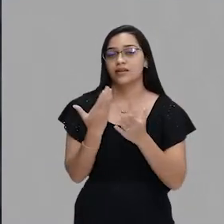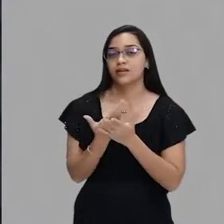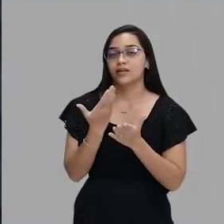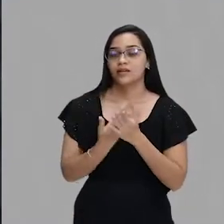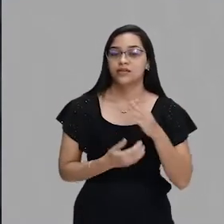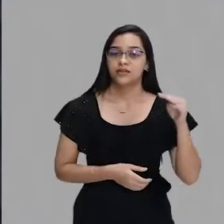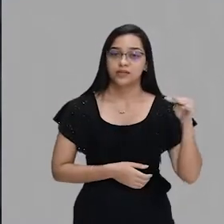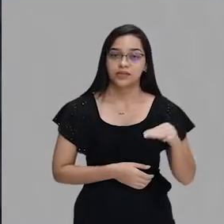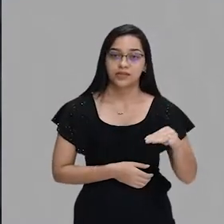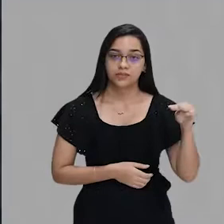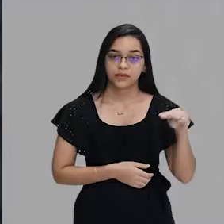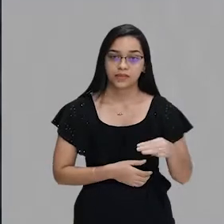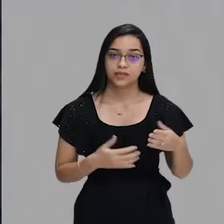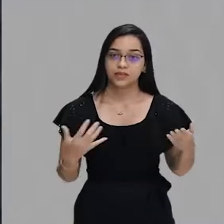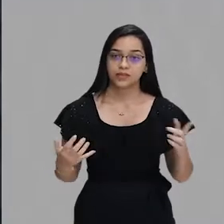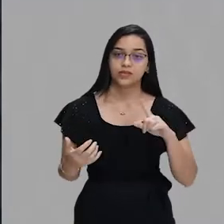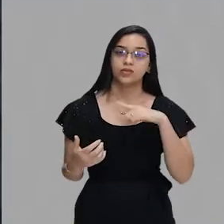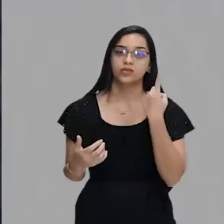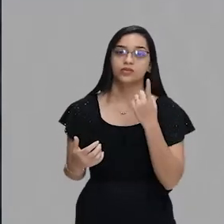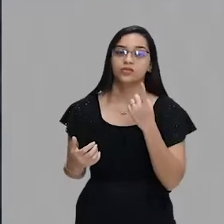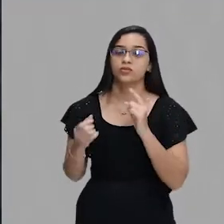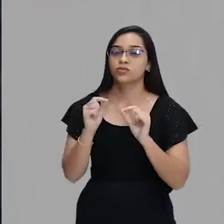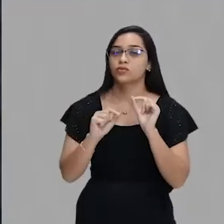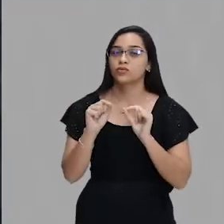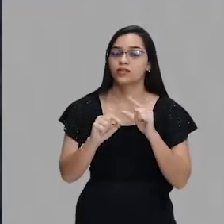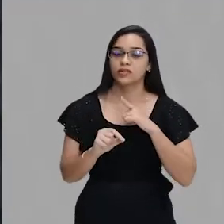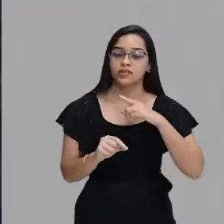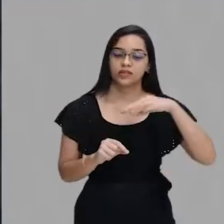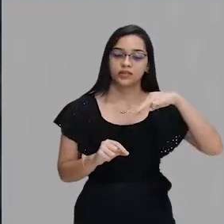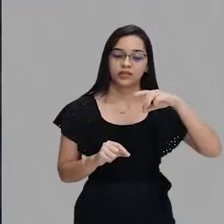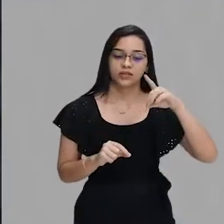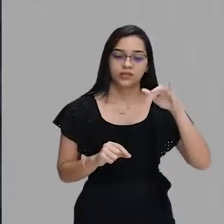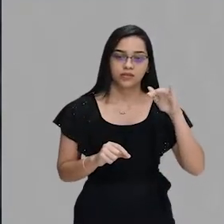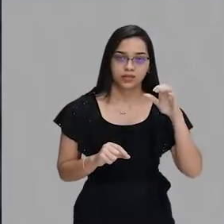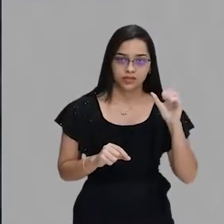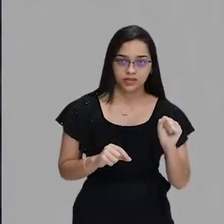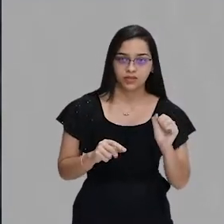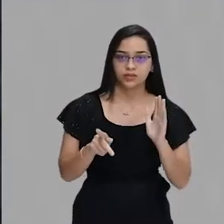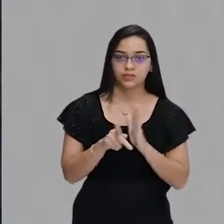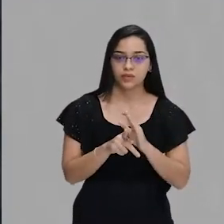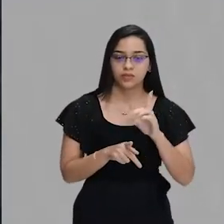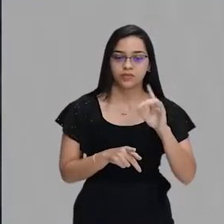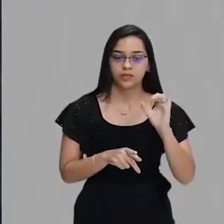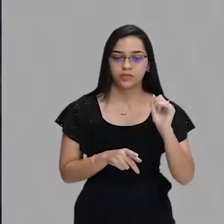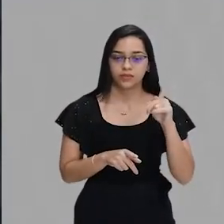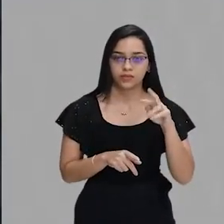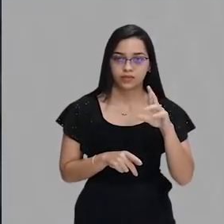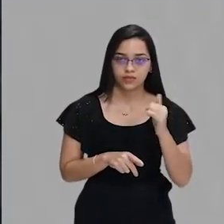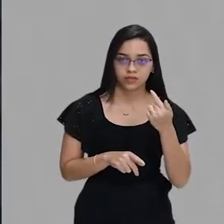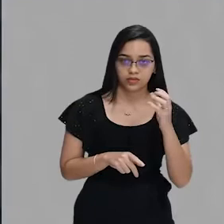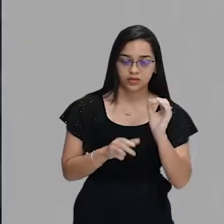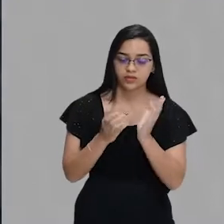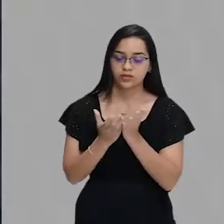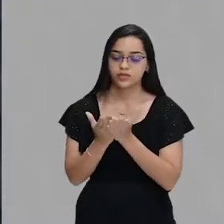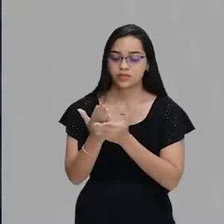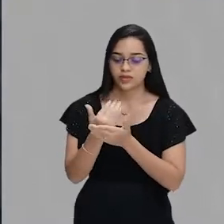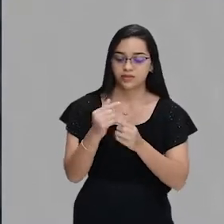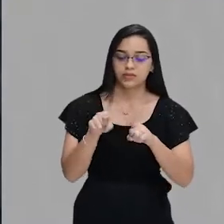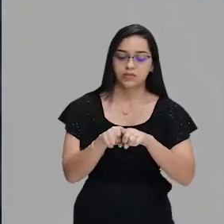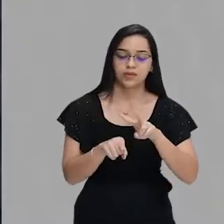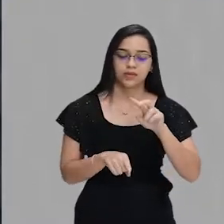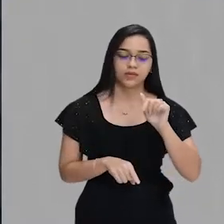de matemática, né? Hoje a gente vai falar de medidas de dispersão, tá? Desvio padrão,